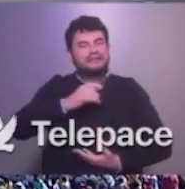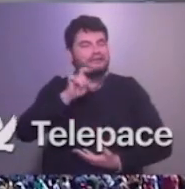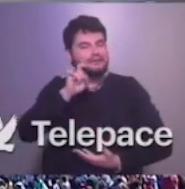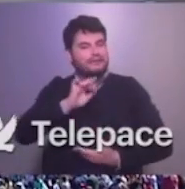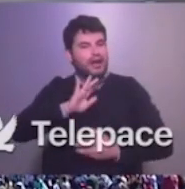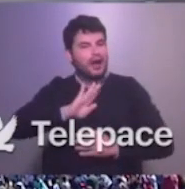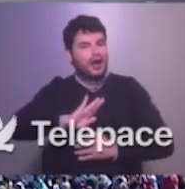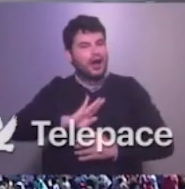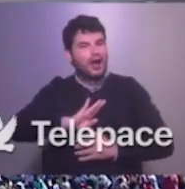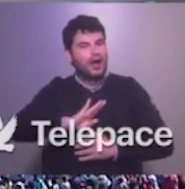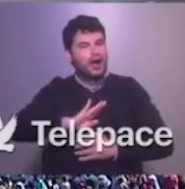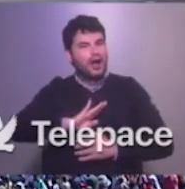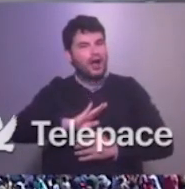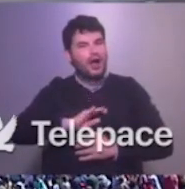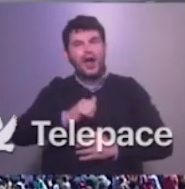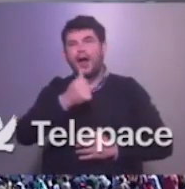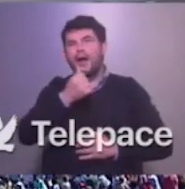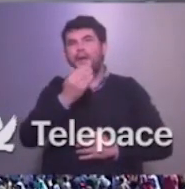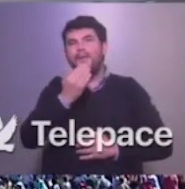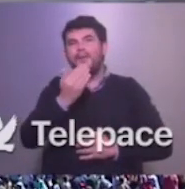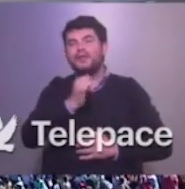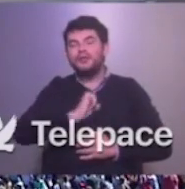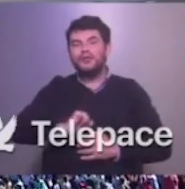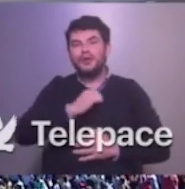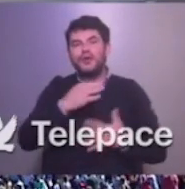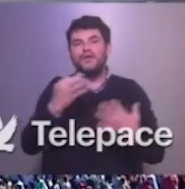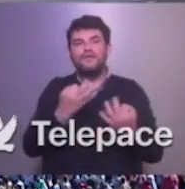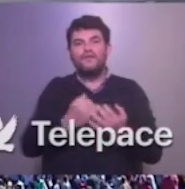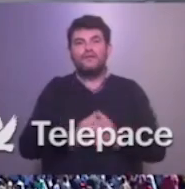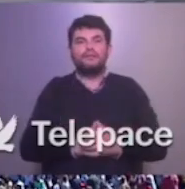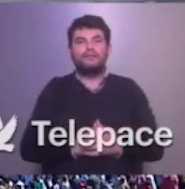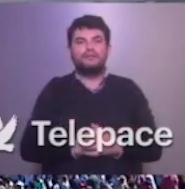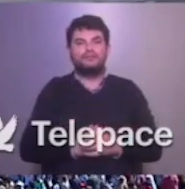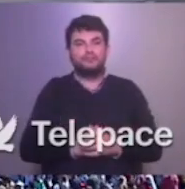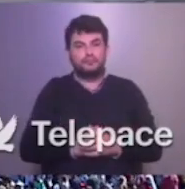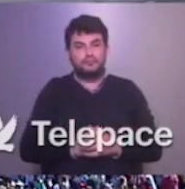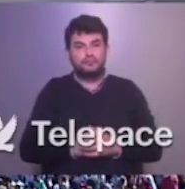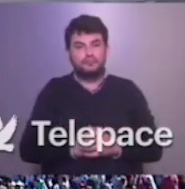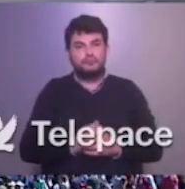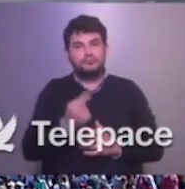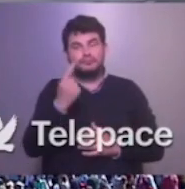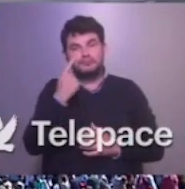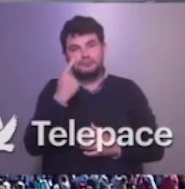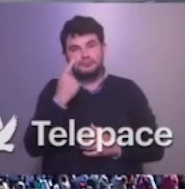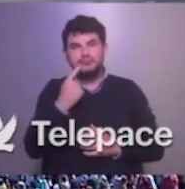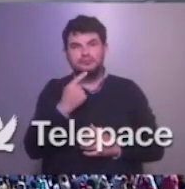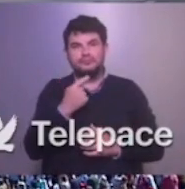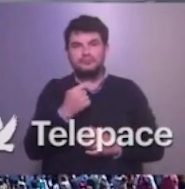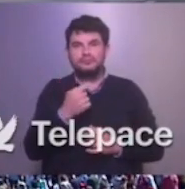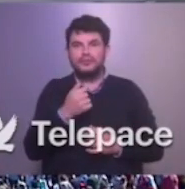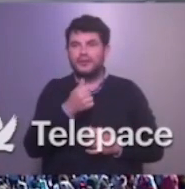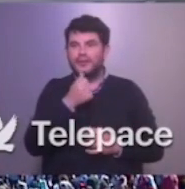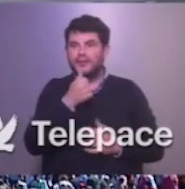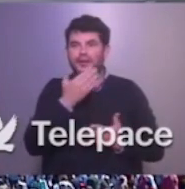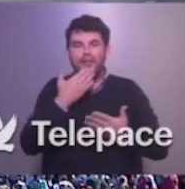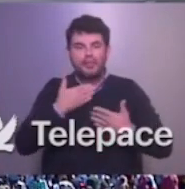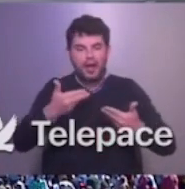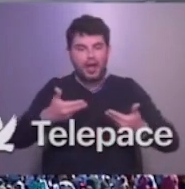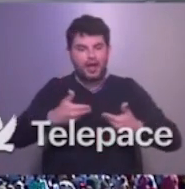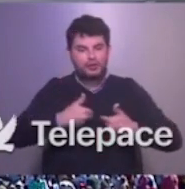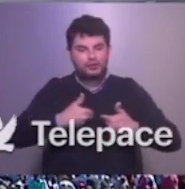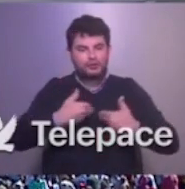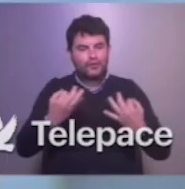tutti noi a partire da coloro che soffrono. Pensiamo agli ammalati, agli